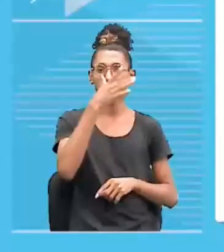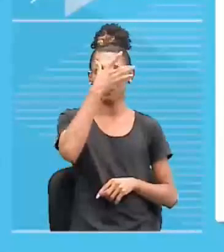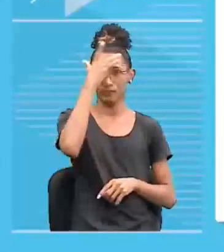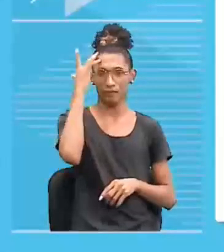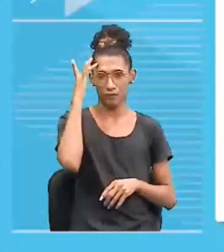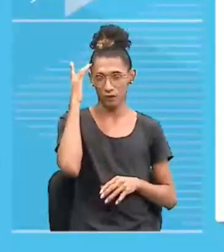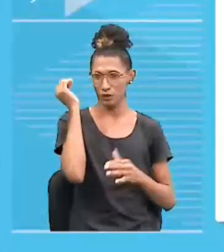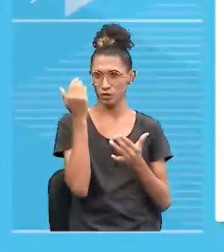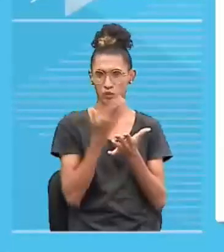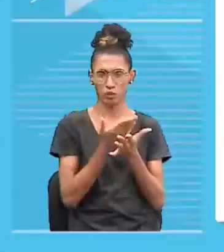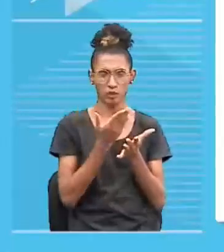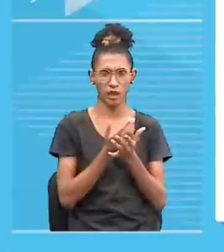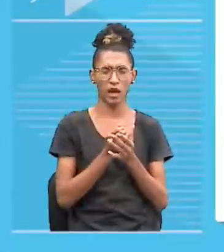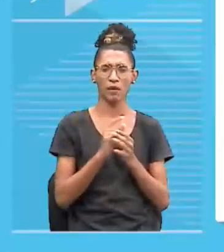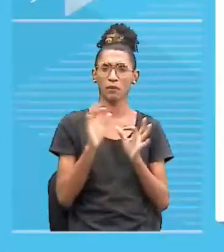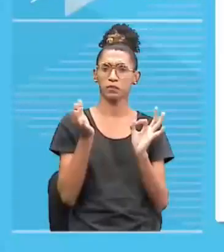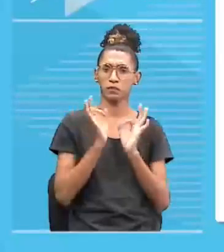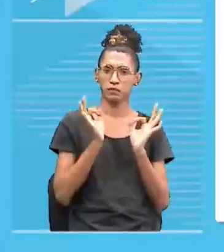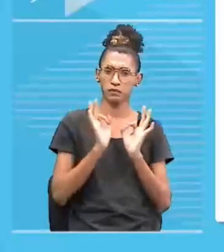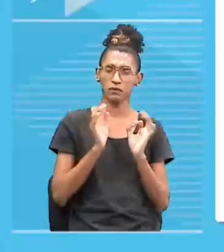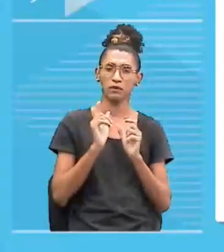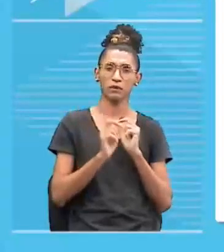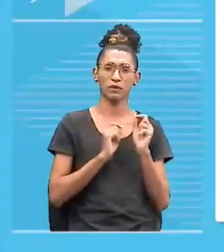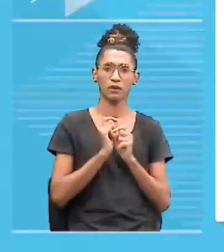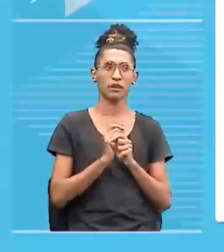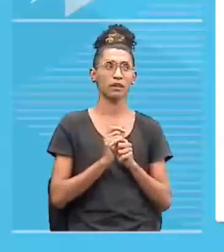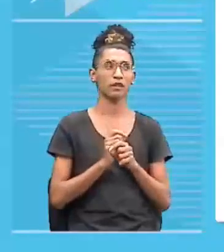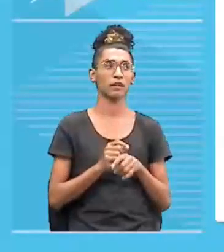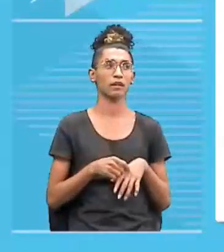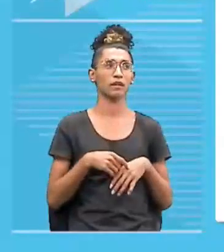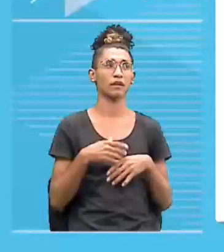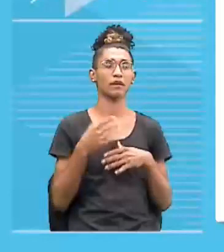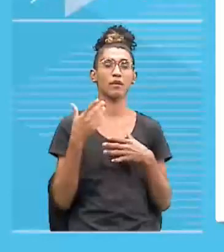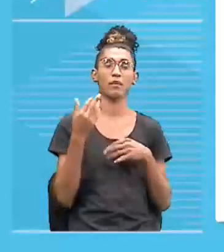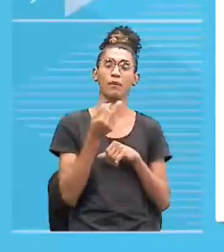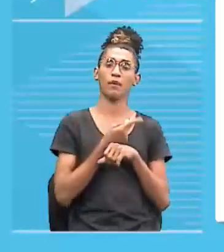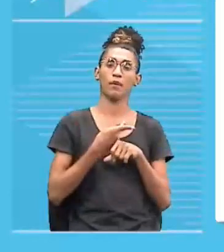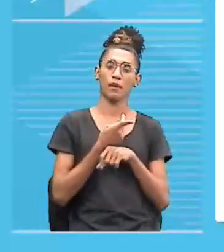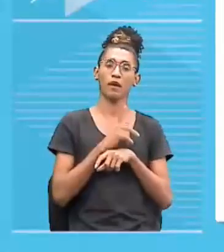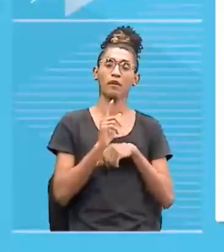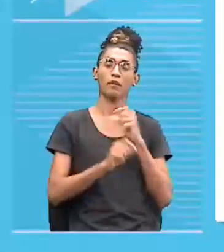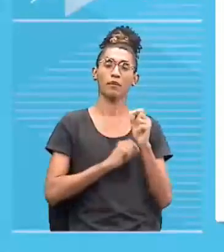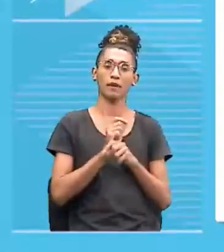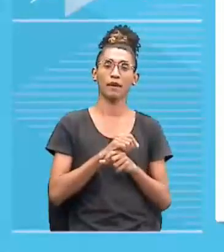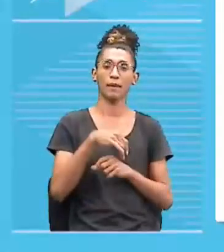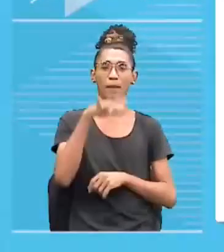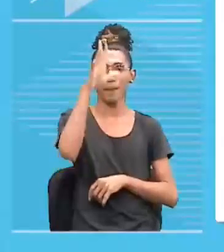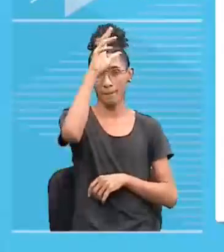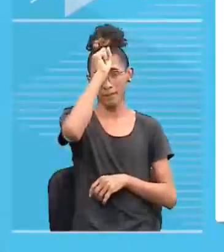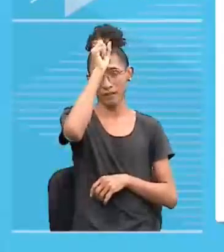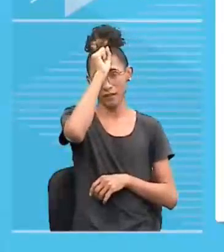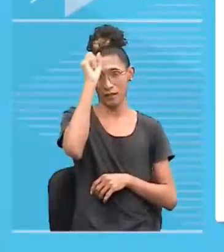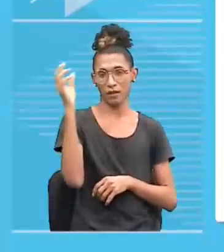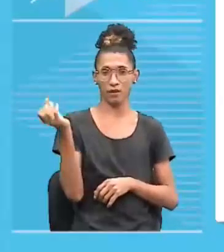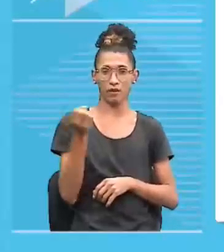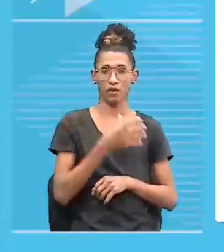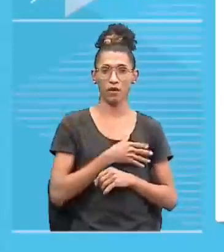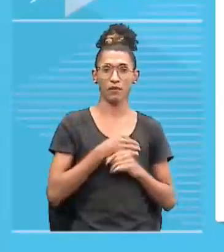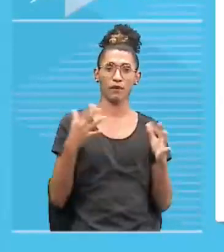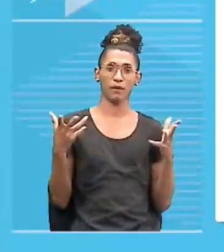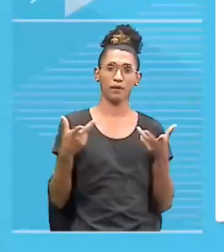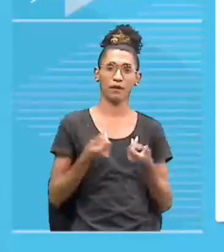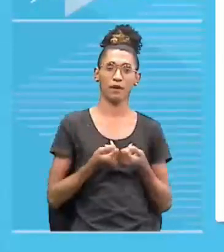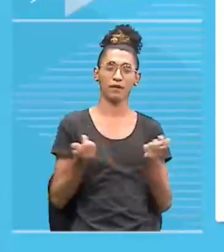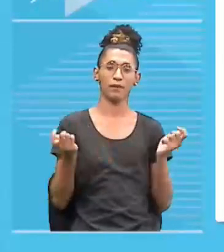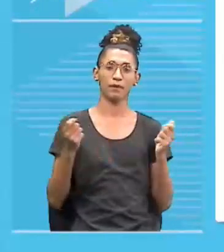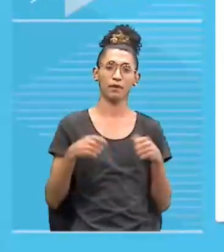se qualificaram, que não foram atrás de desenvolver novas habilidades e